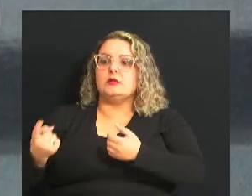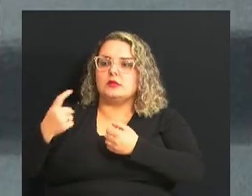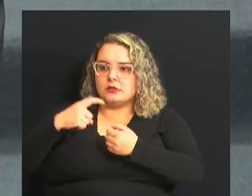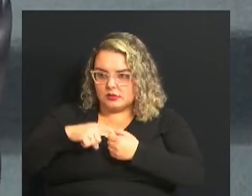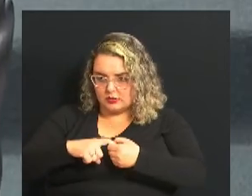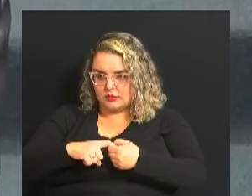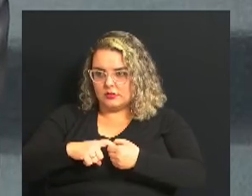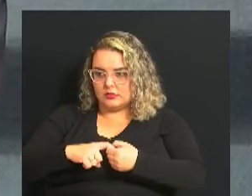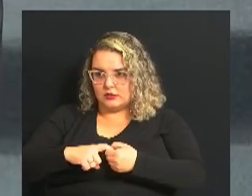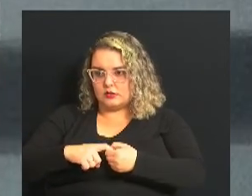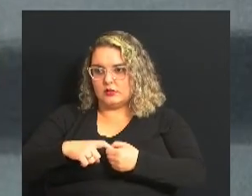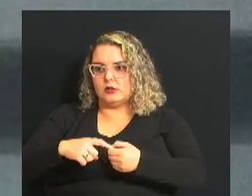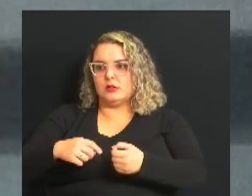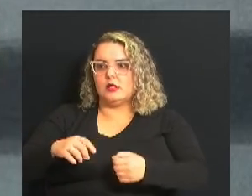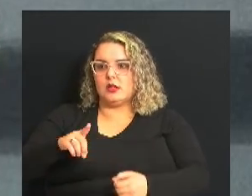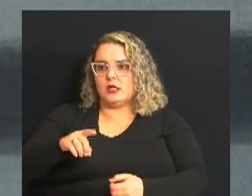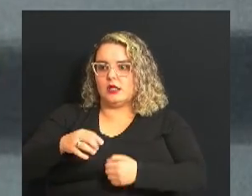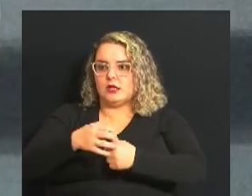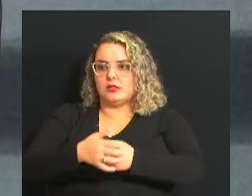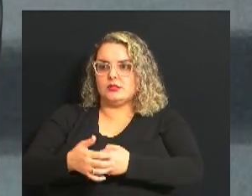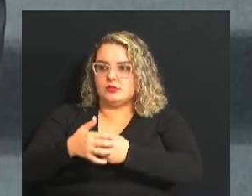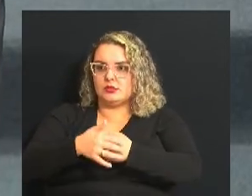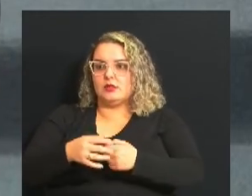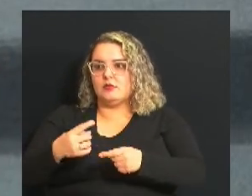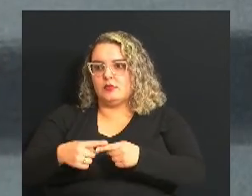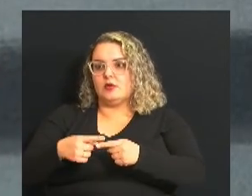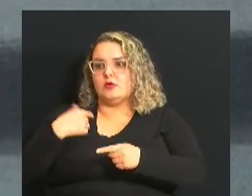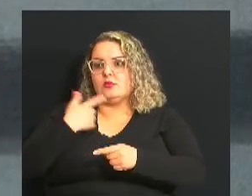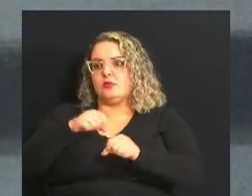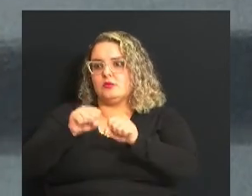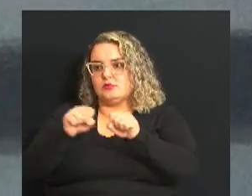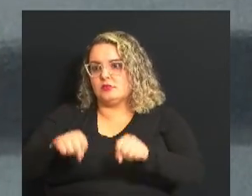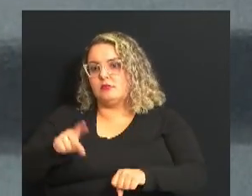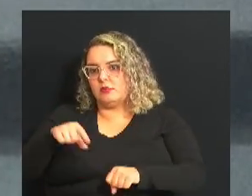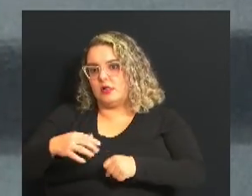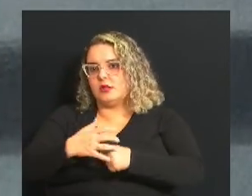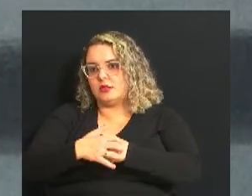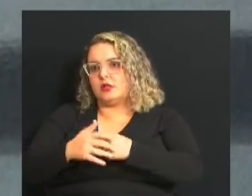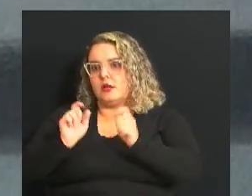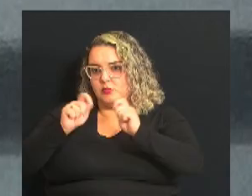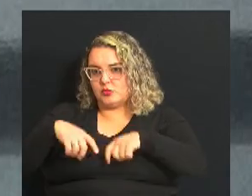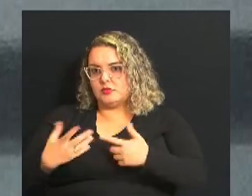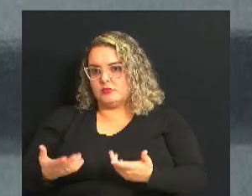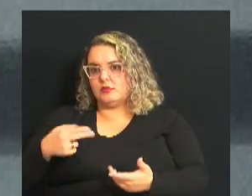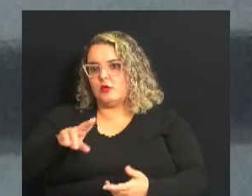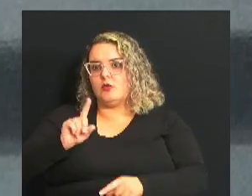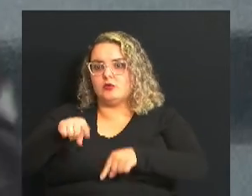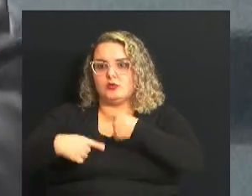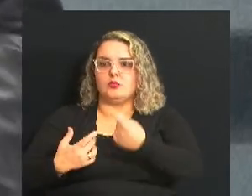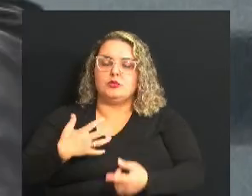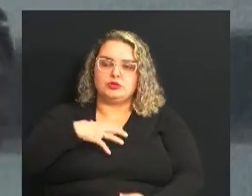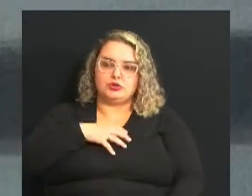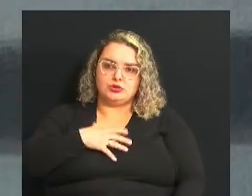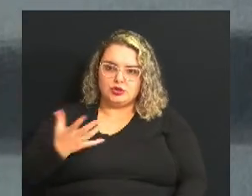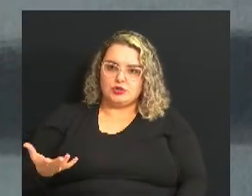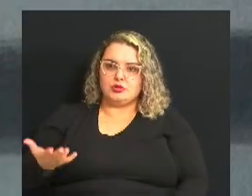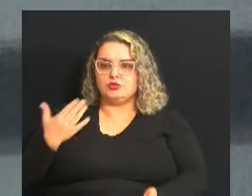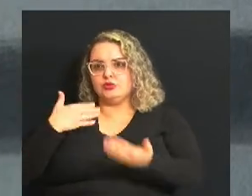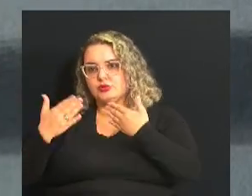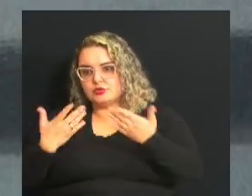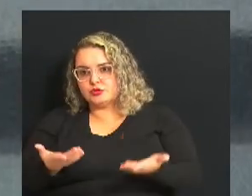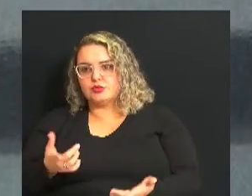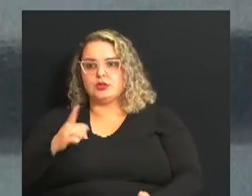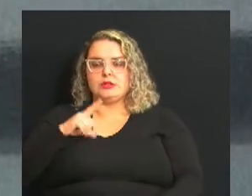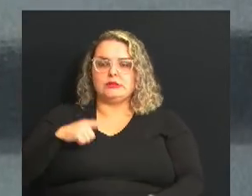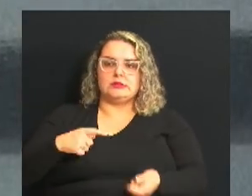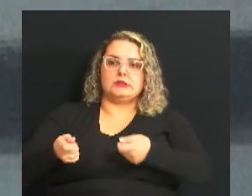e é digitalizado, porque o nosso sistema já é digitalizado. Queria saber se é possível ou se existe alguma outra maneira de se conversar e a gente ter essa economia